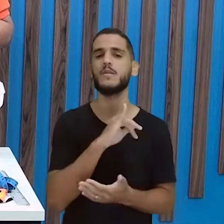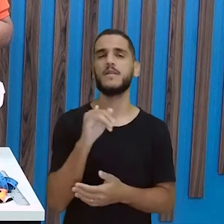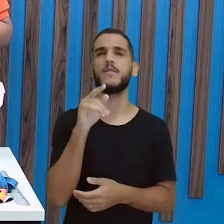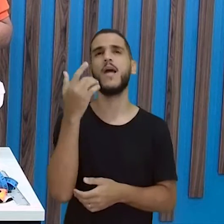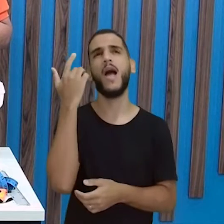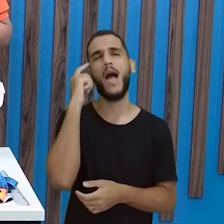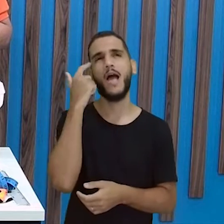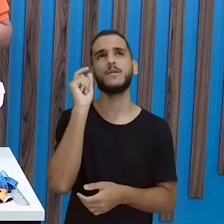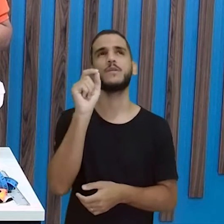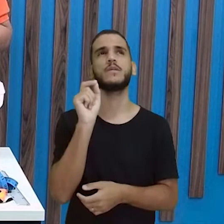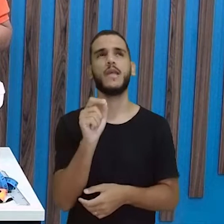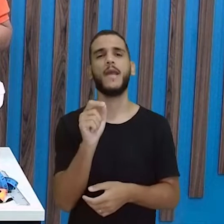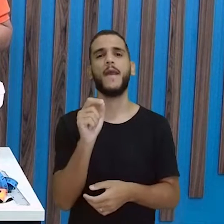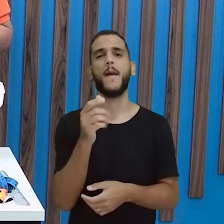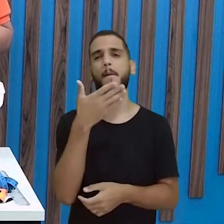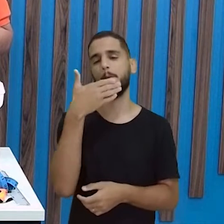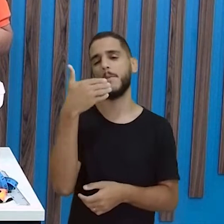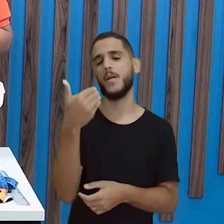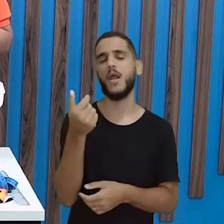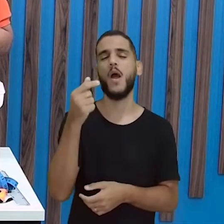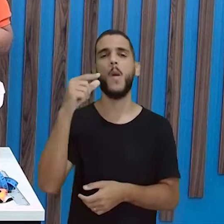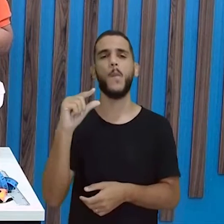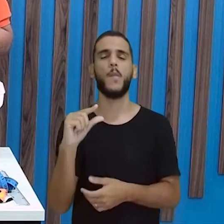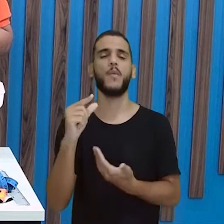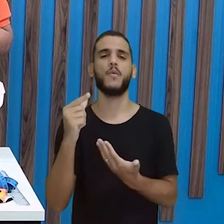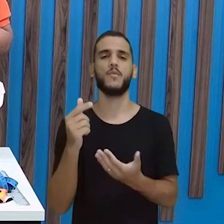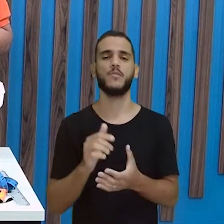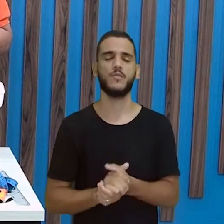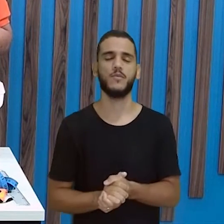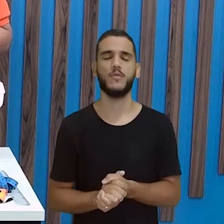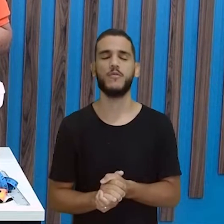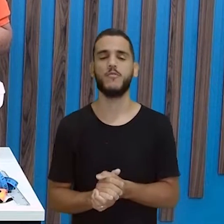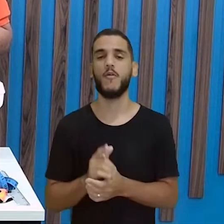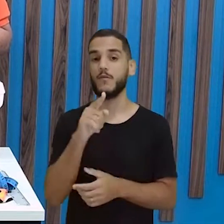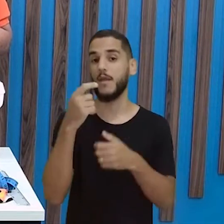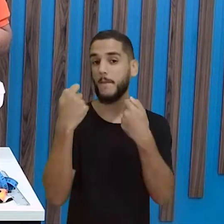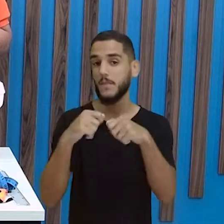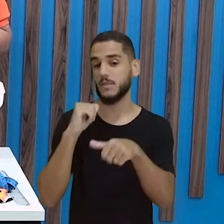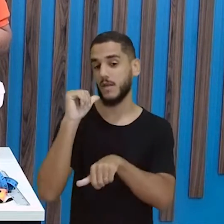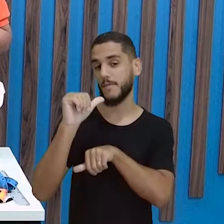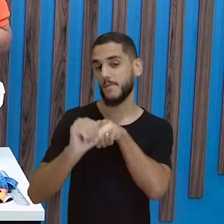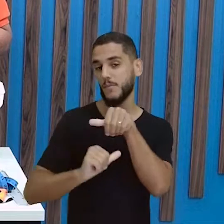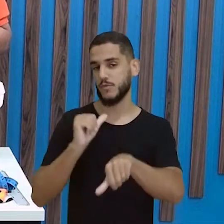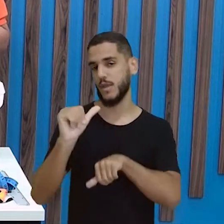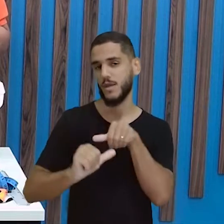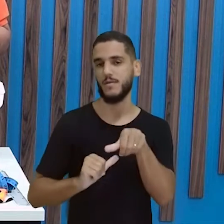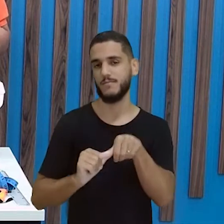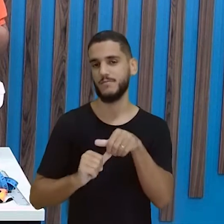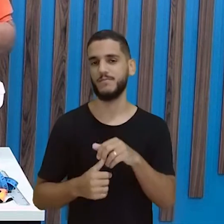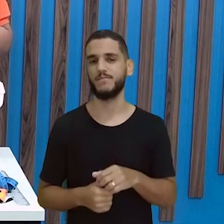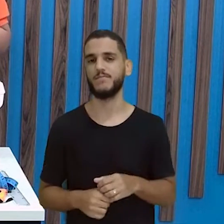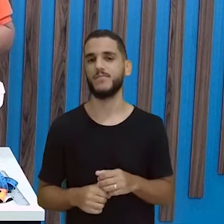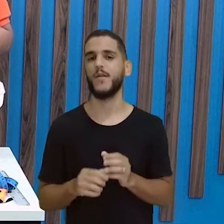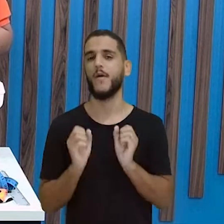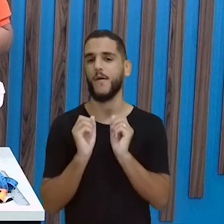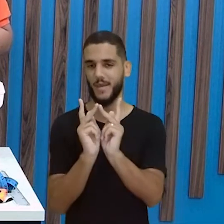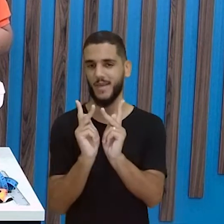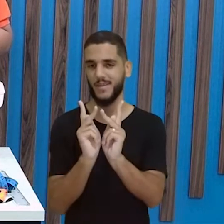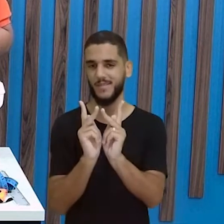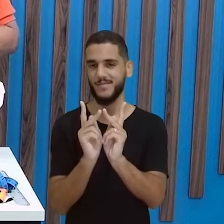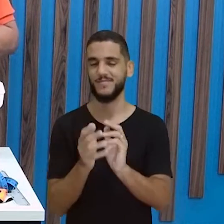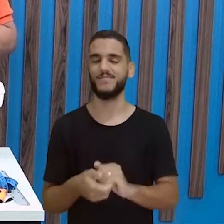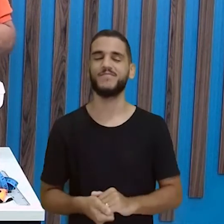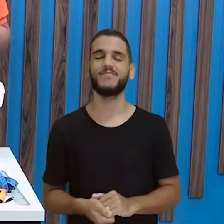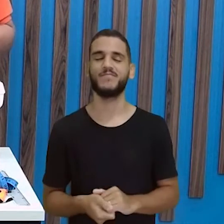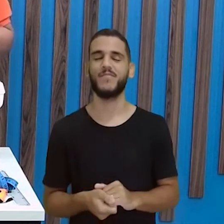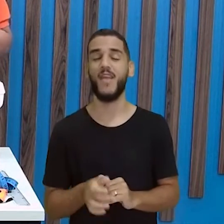que pode melhorar um pouco, muda, tá? Faz isso.